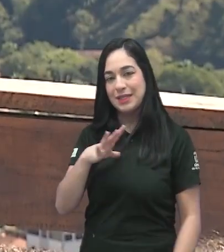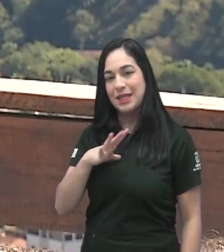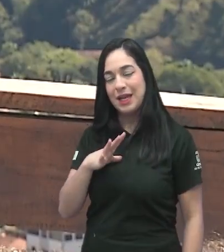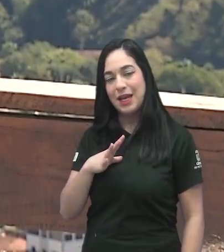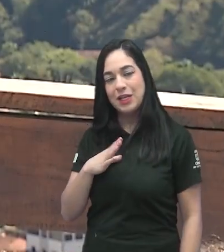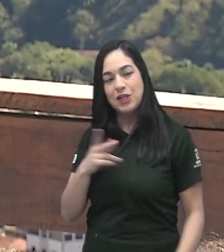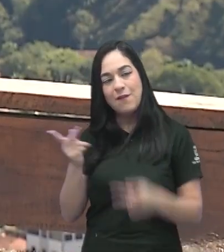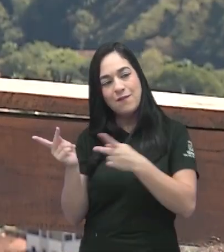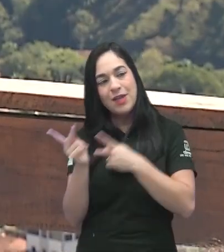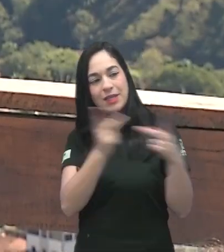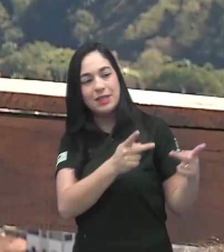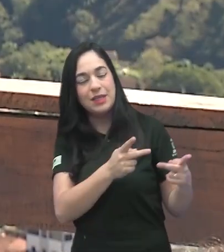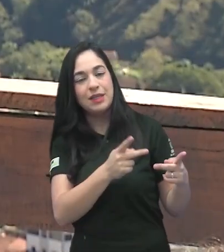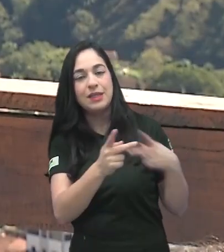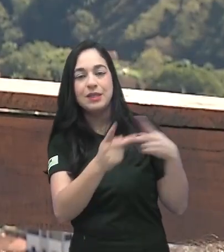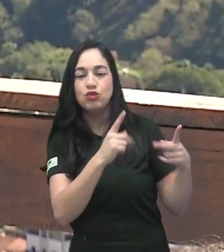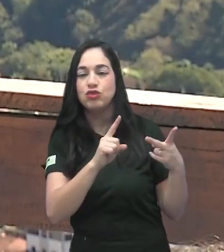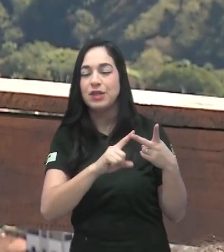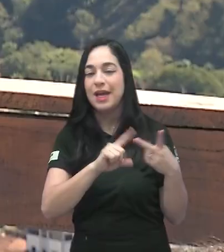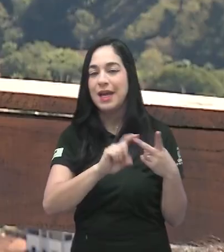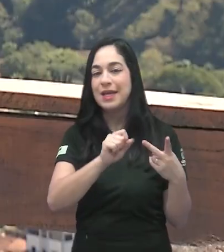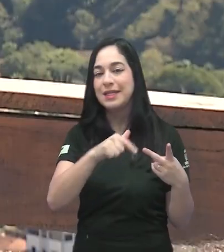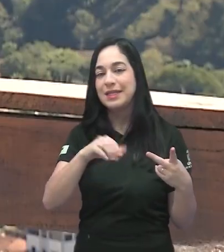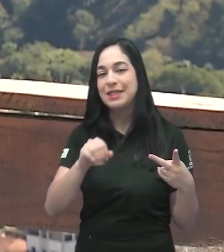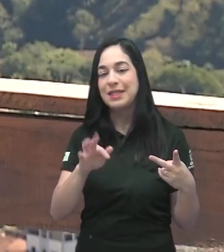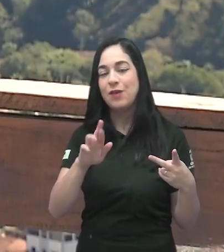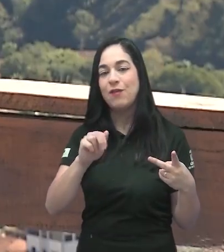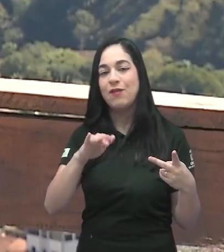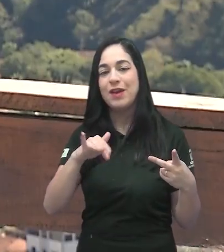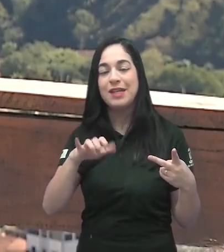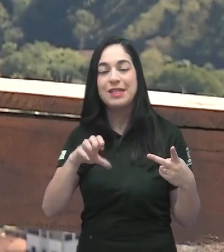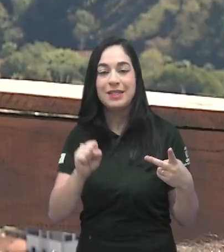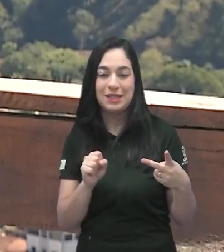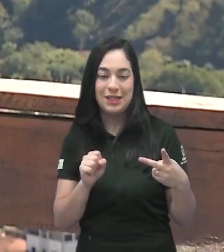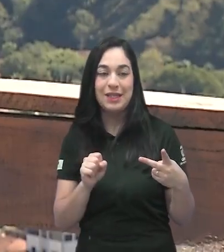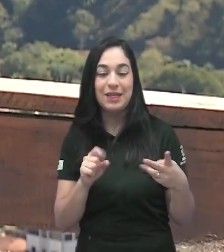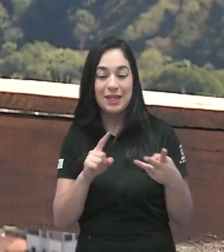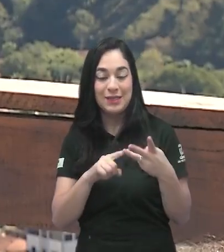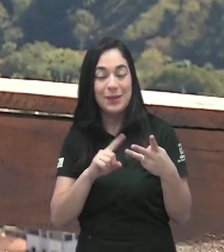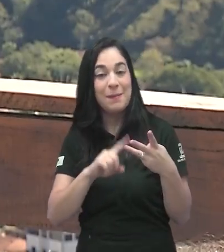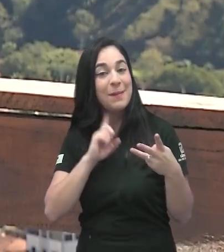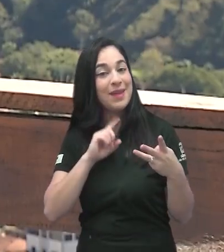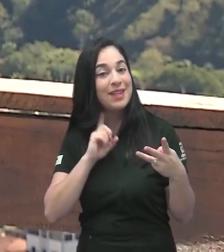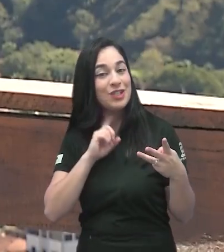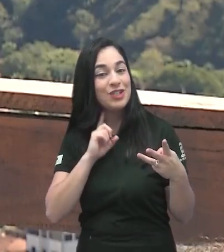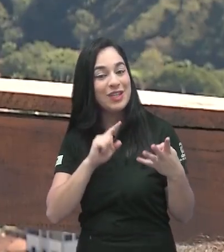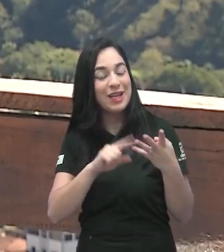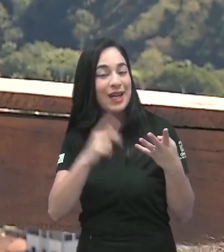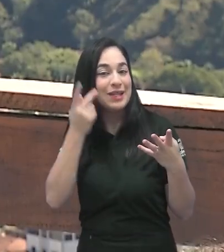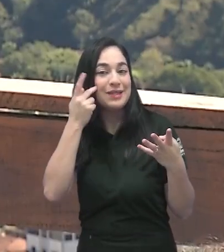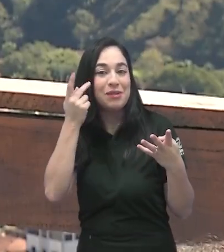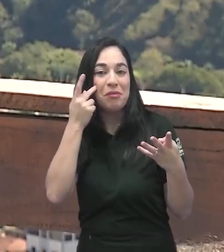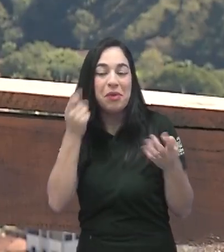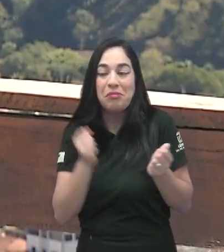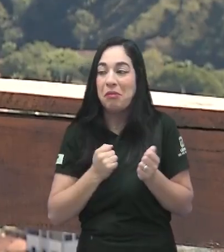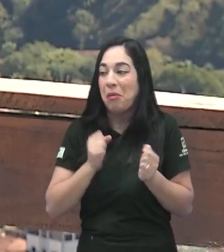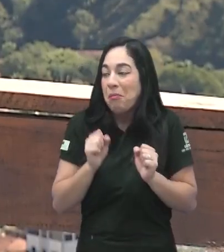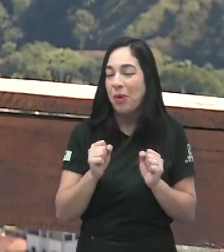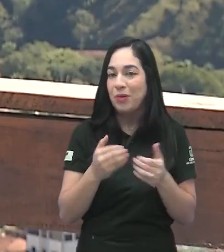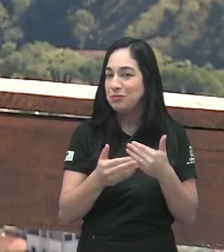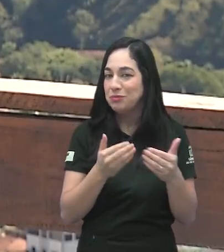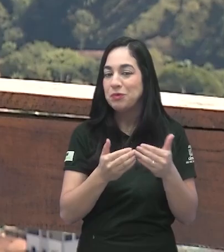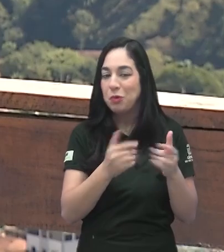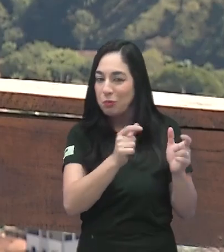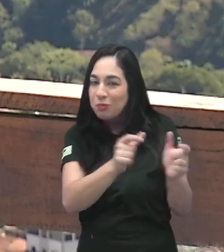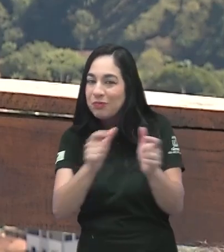sai daqui de Sapucaí-Mirim para São José, para São Francisco, para o mesmo estante que está em Minas Gerais, já está em São